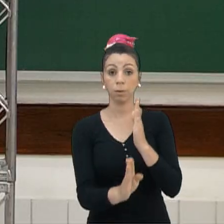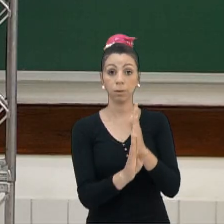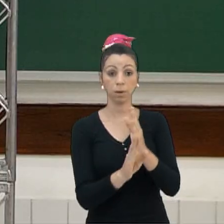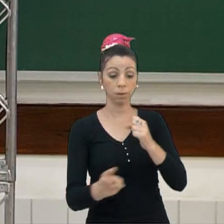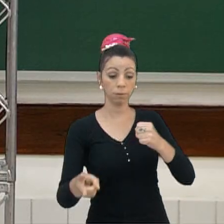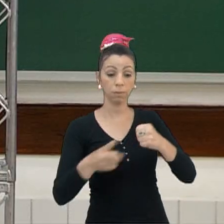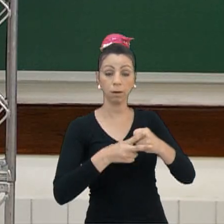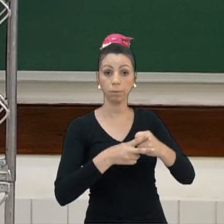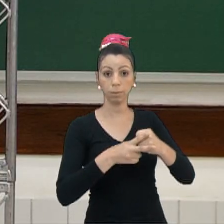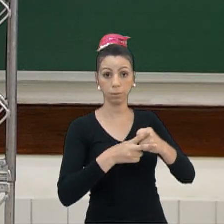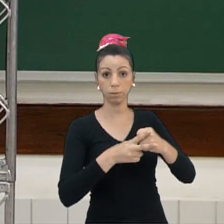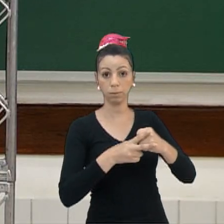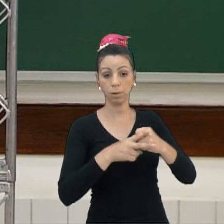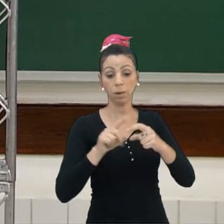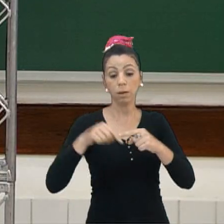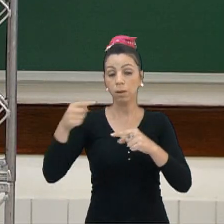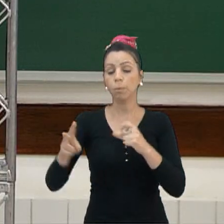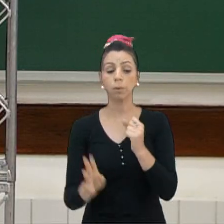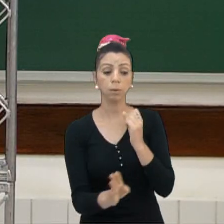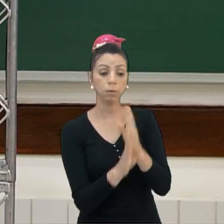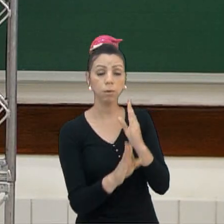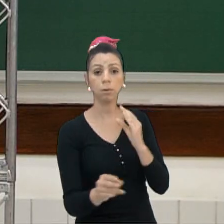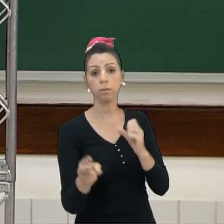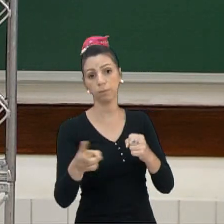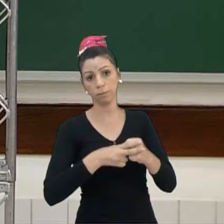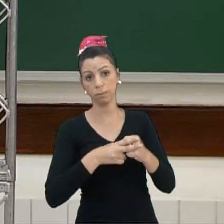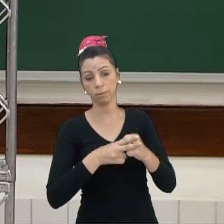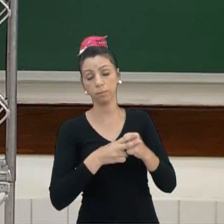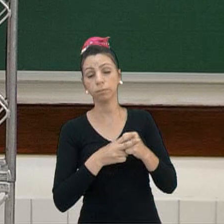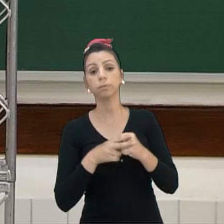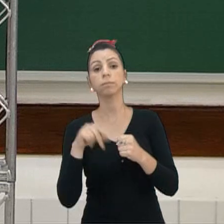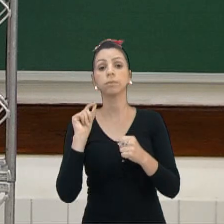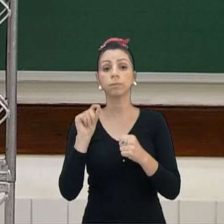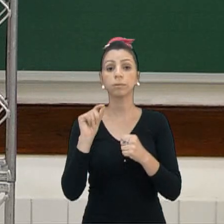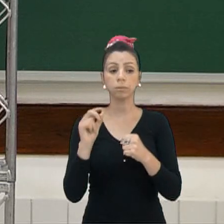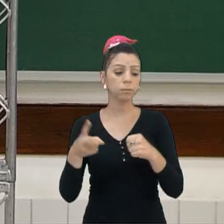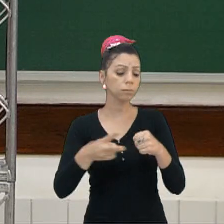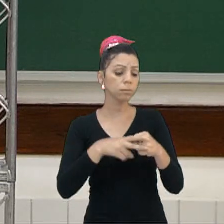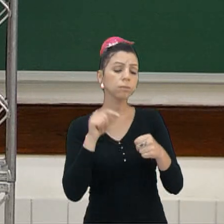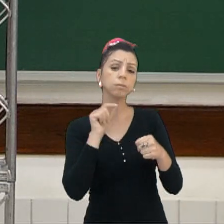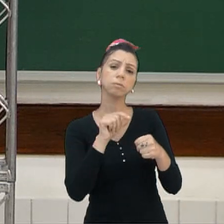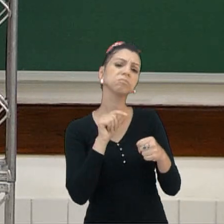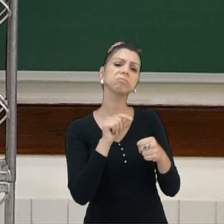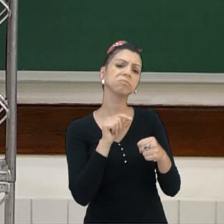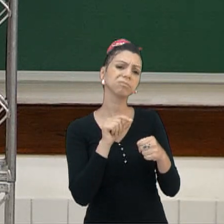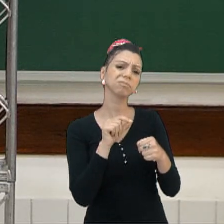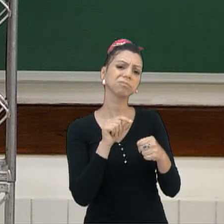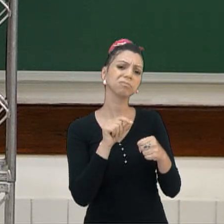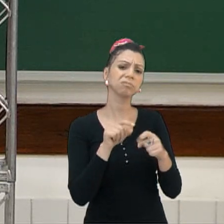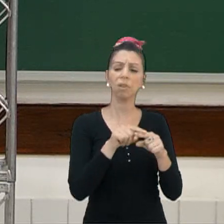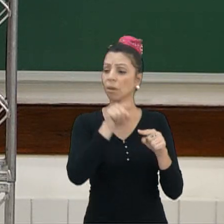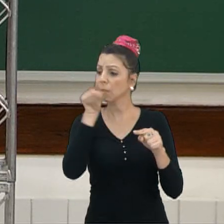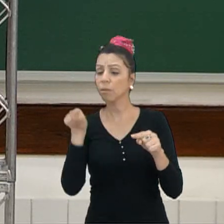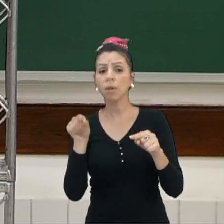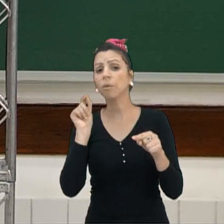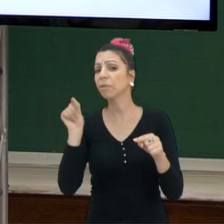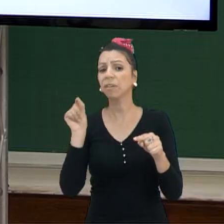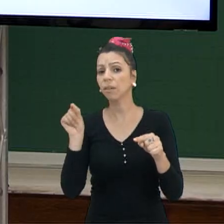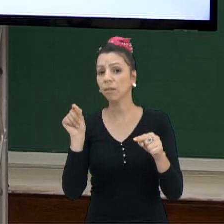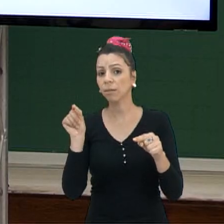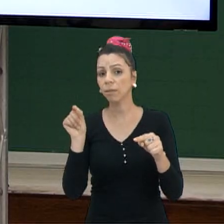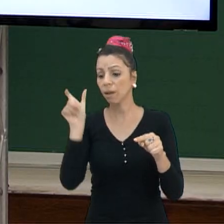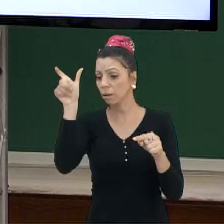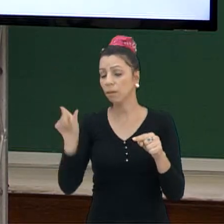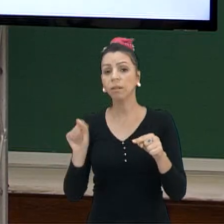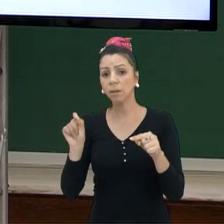os verbos. Depois que você encontrou os verbos, veja, esses verbos se referem a quem? A quê?